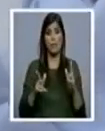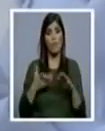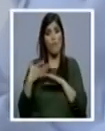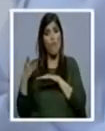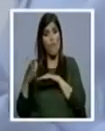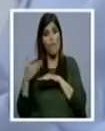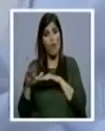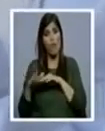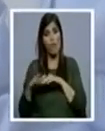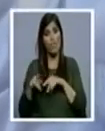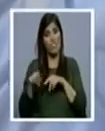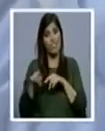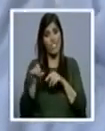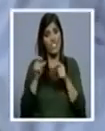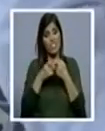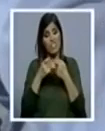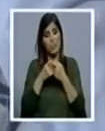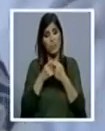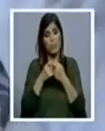deste tipo de contaminantes.